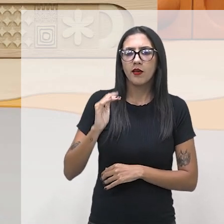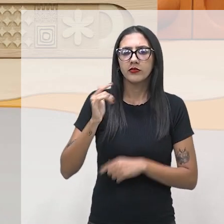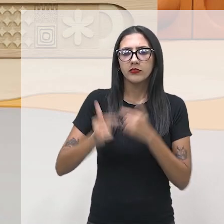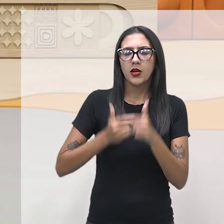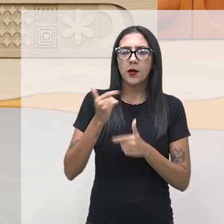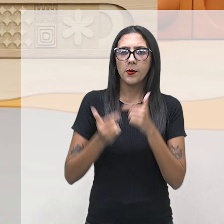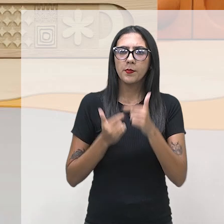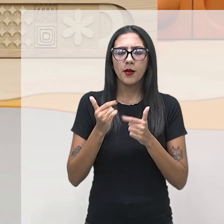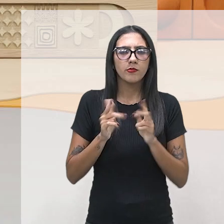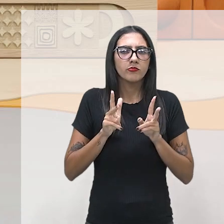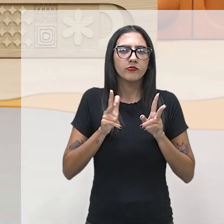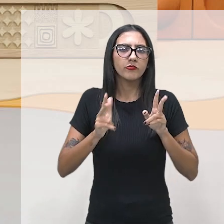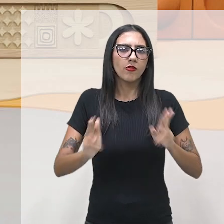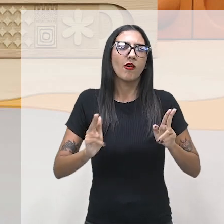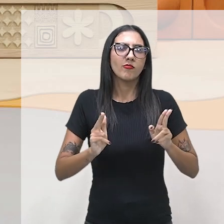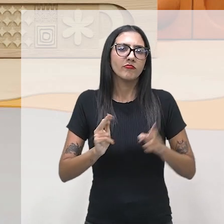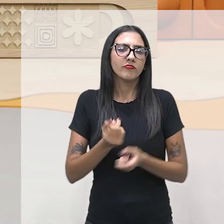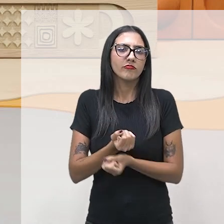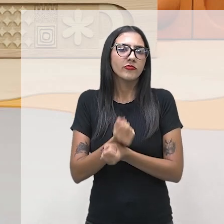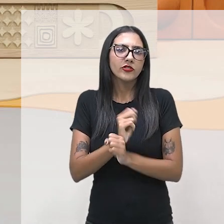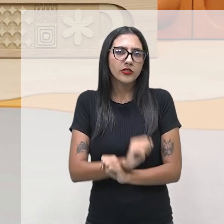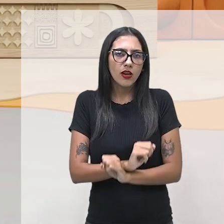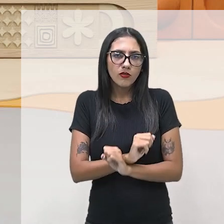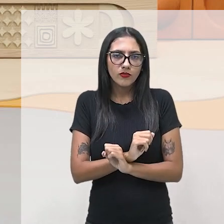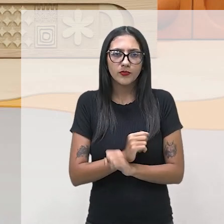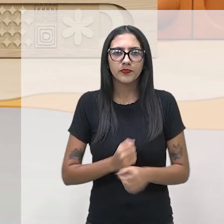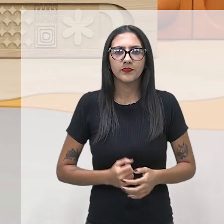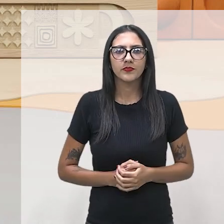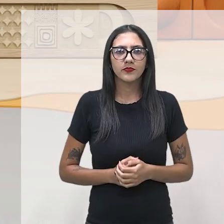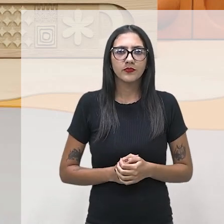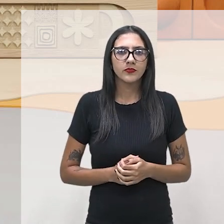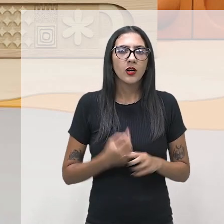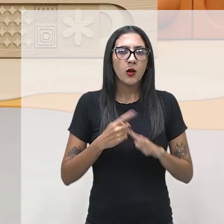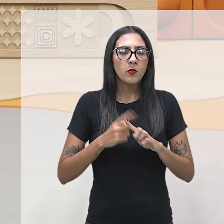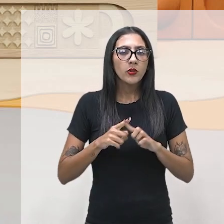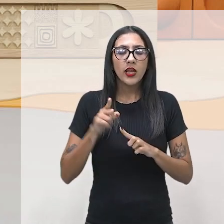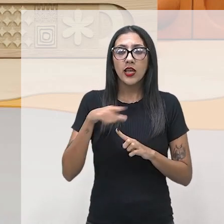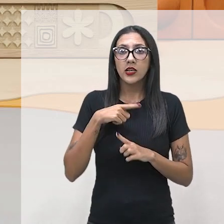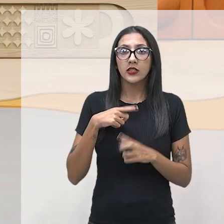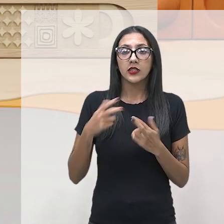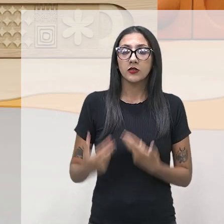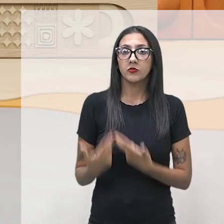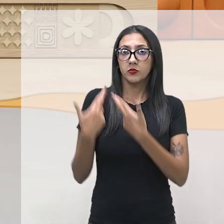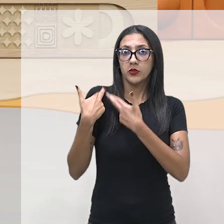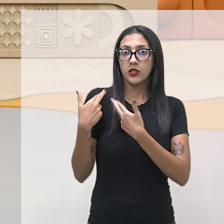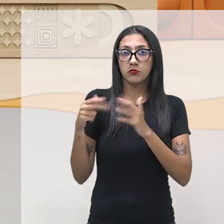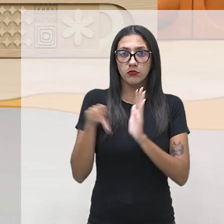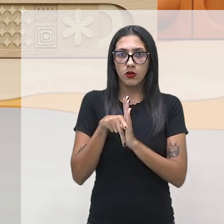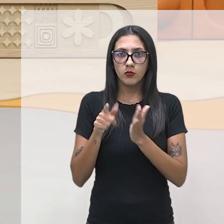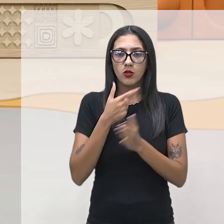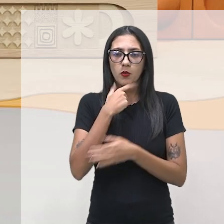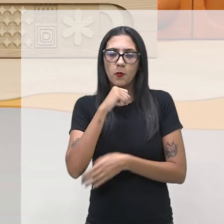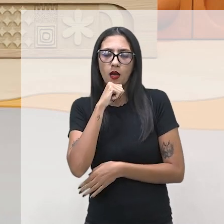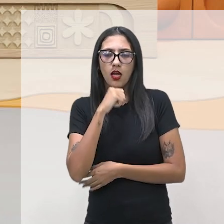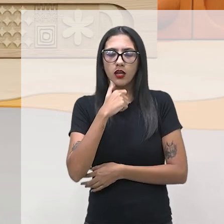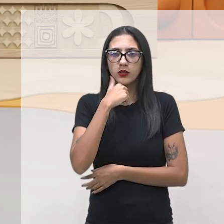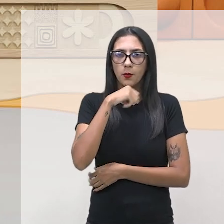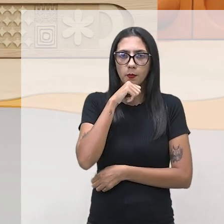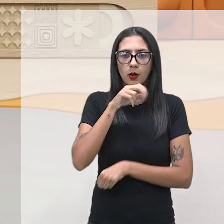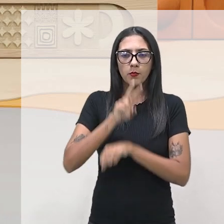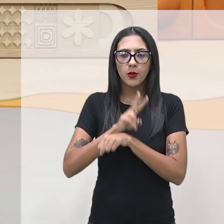que os seus pais já fariam. Até porque ele ficava naquele momento sob a responsabilidade de seus pais, e os seus pais